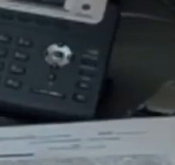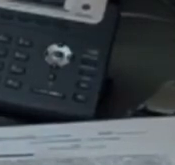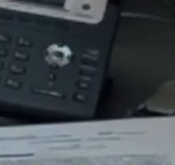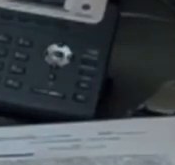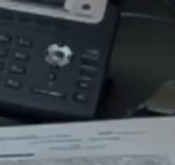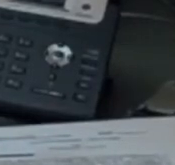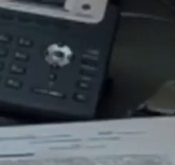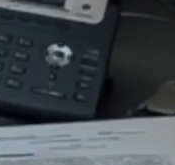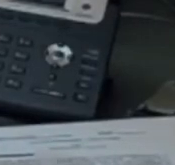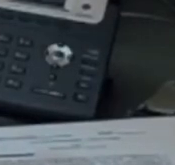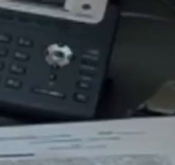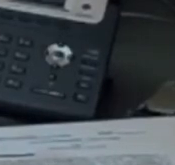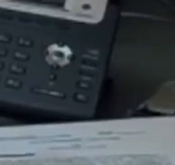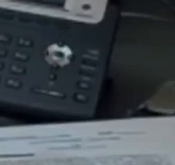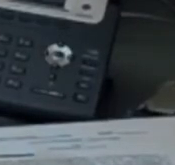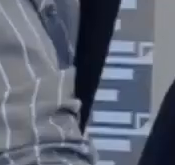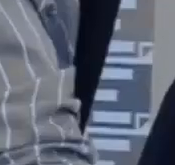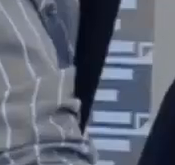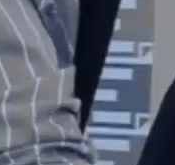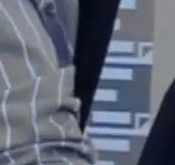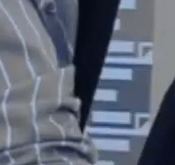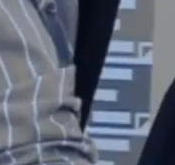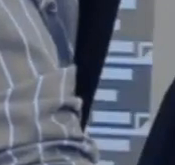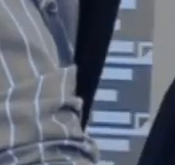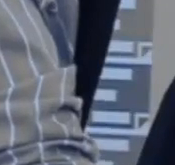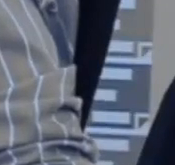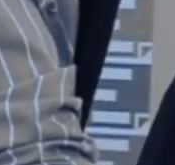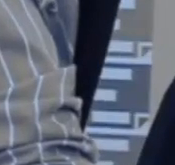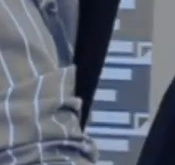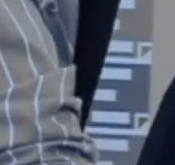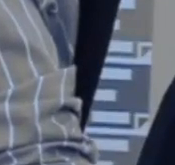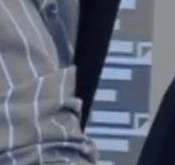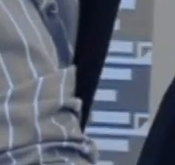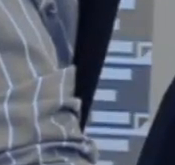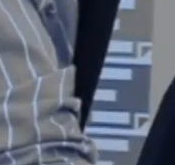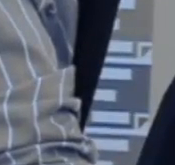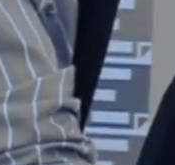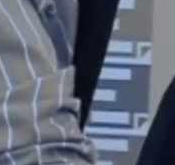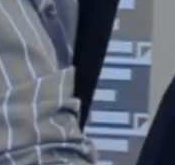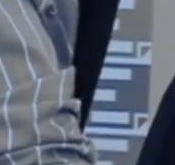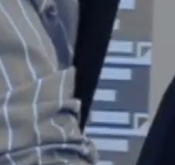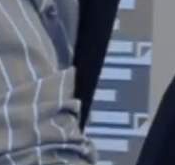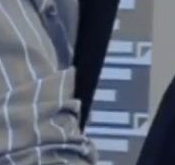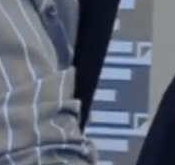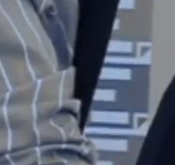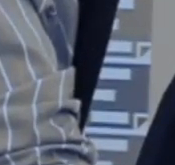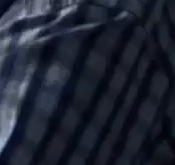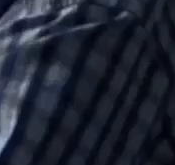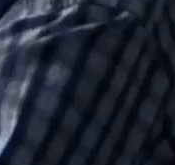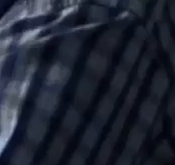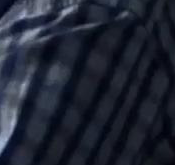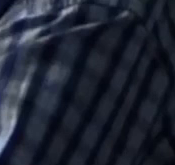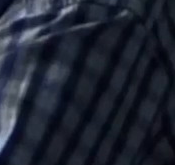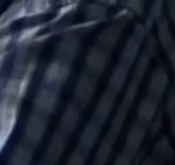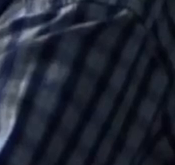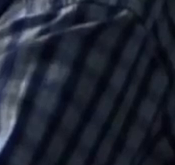sensacionalismo, fazei que usemos sobriedade. Onde houver superficialidade, fazei que coloquemos interrogações verdadeiras. Onde